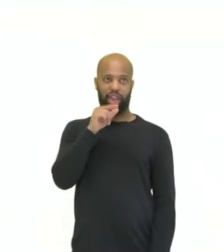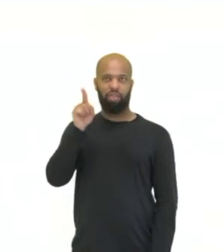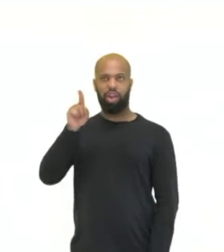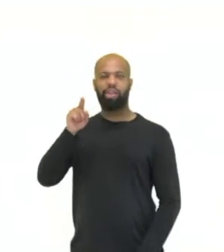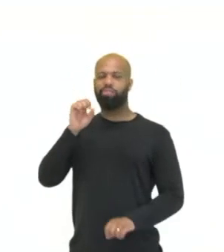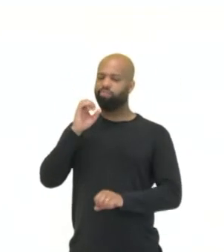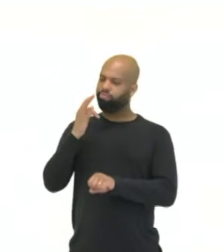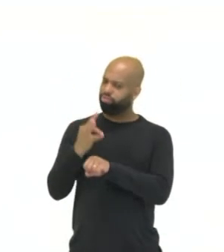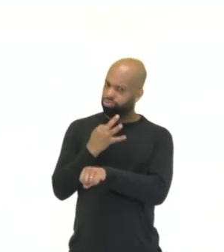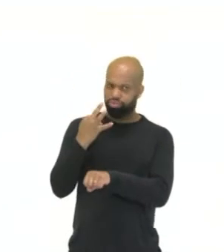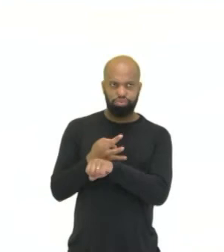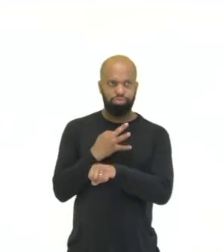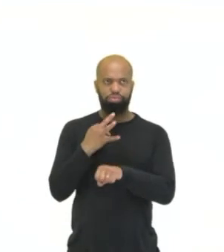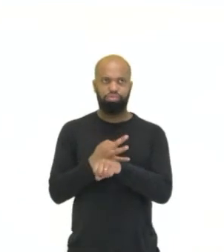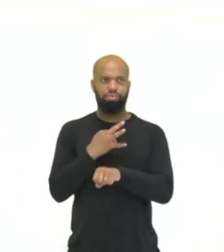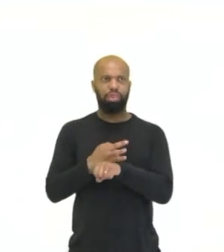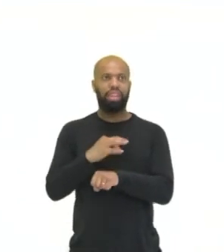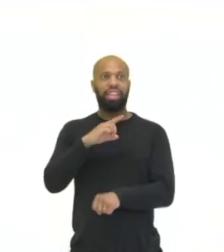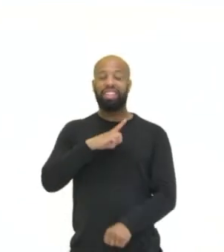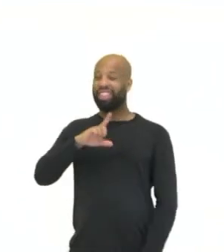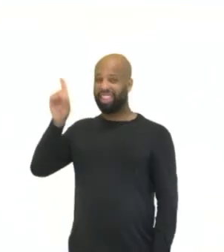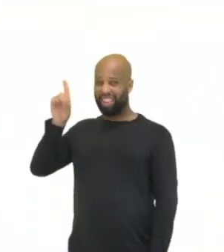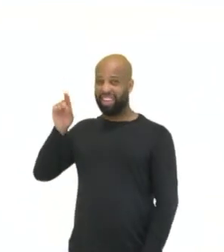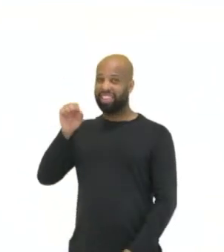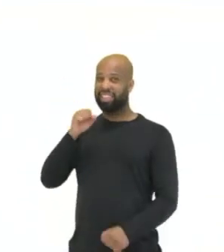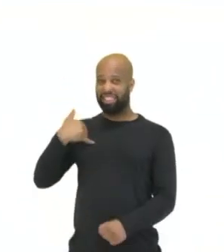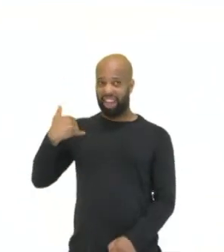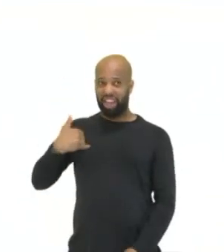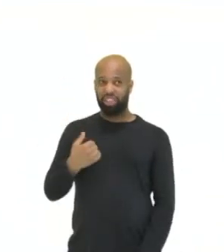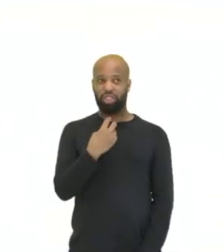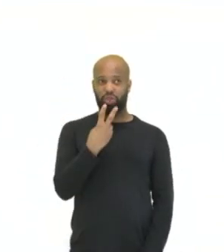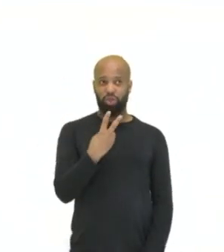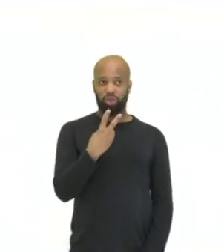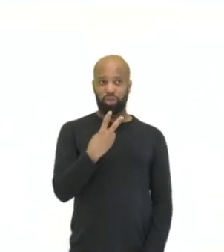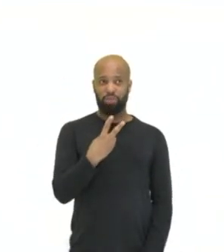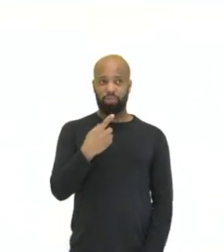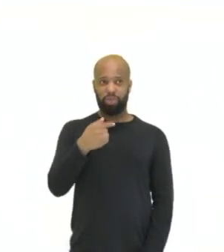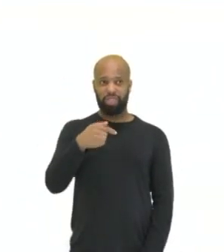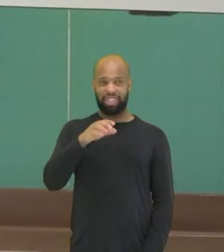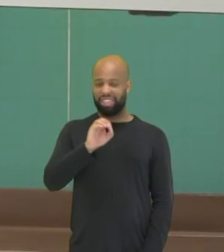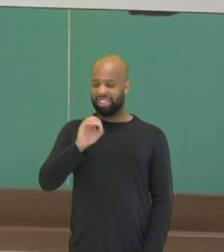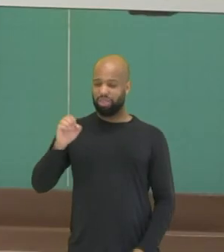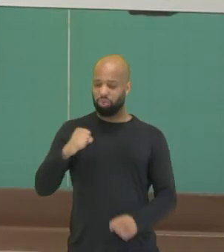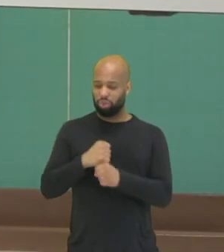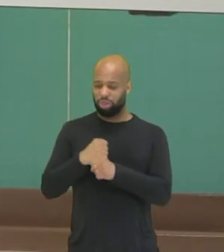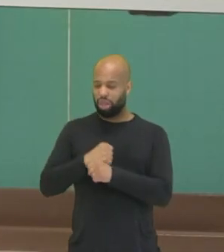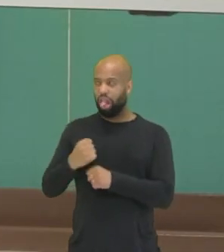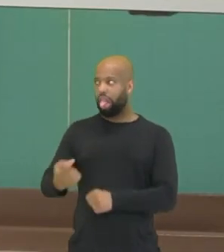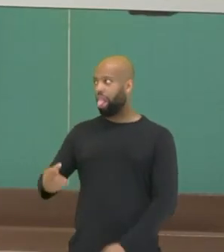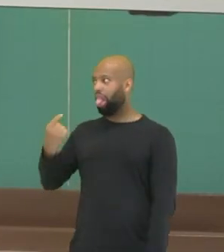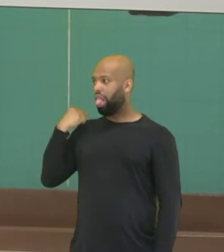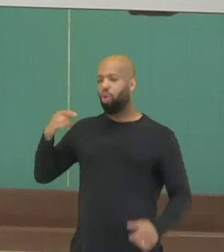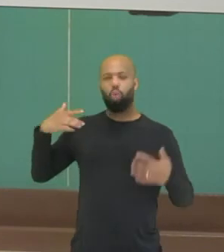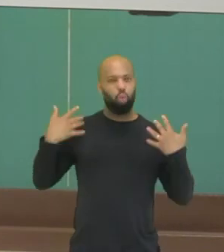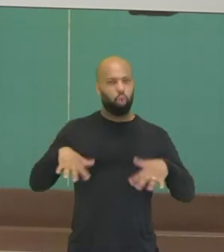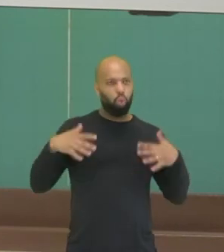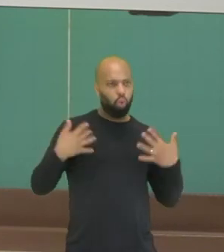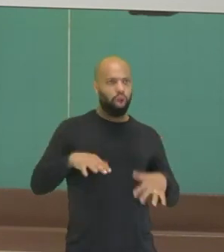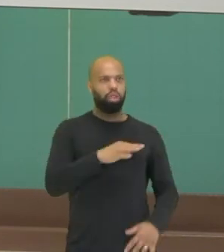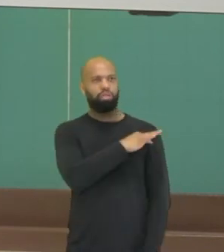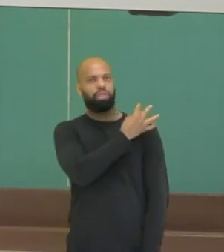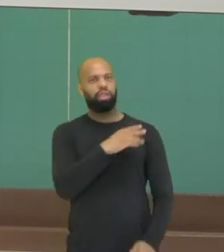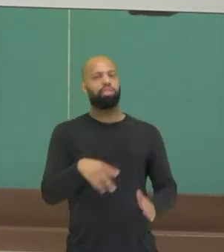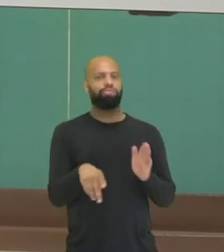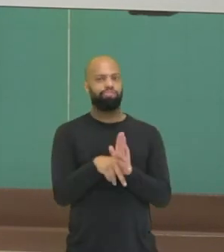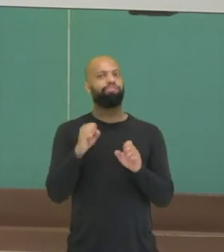coisa, uma construção de aqueduto de 2.200 anos atrás. Como que essa coisa está de pé? Pense a técnica de